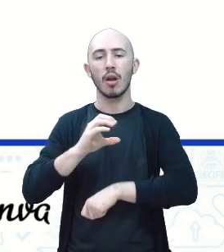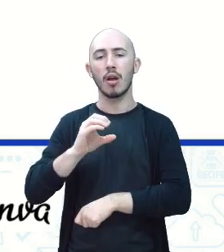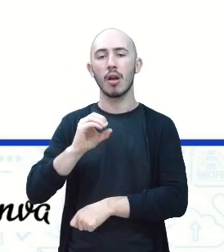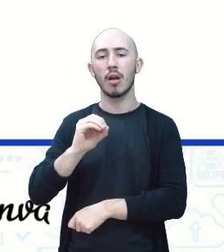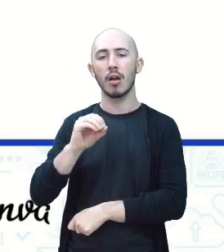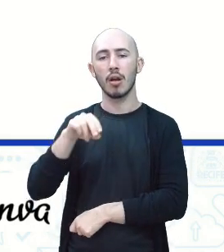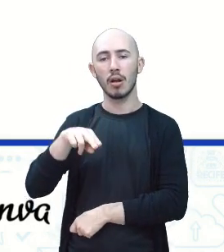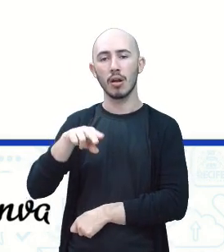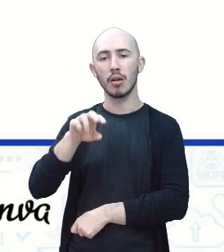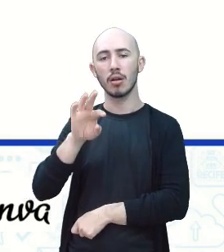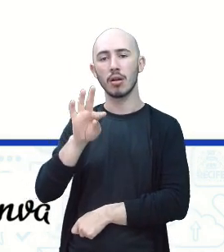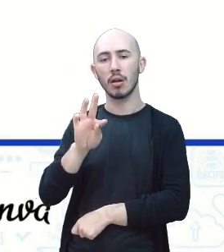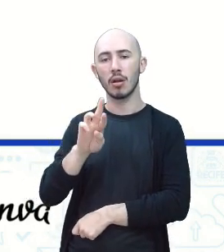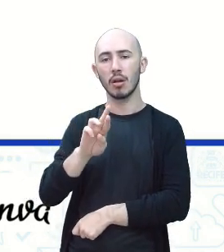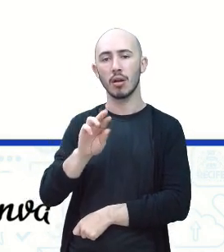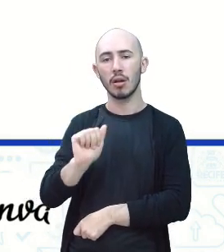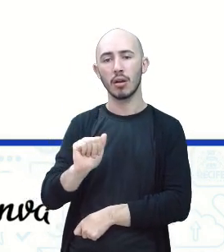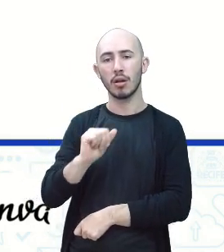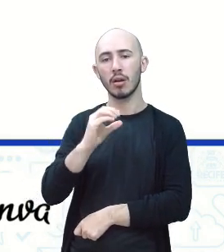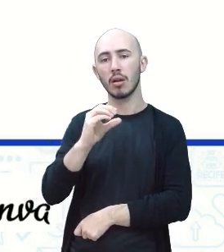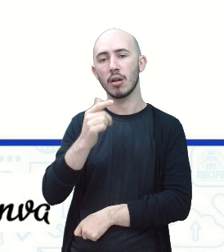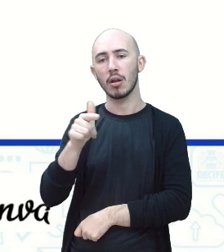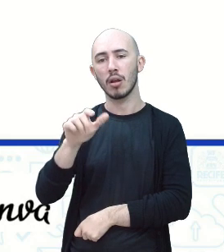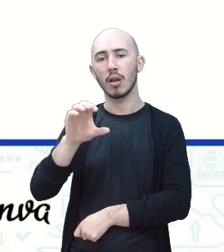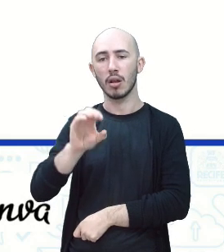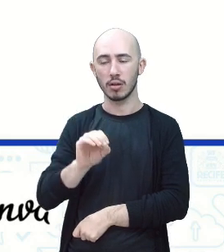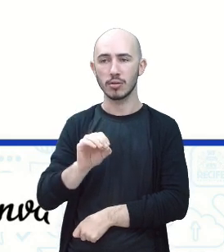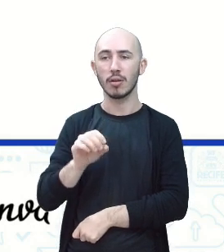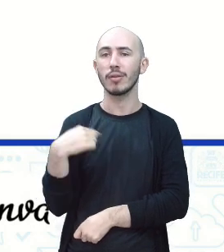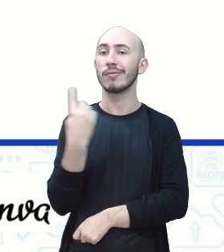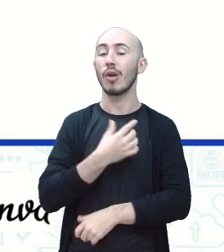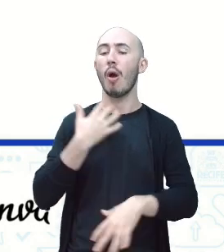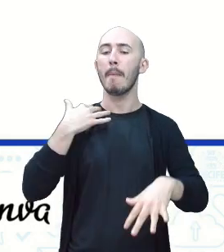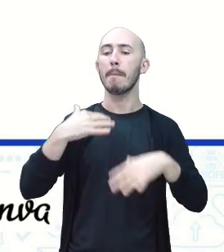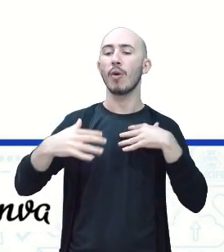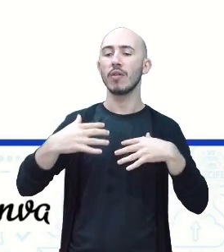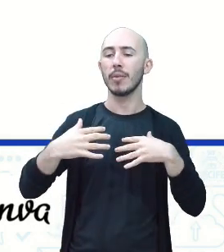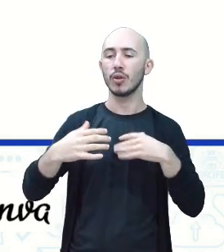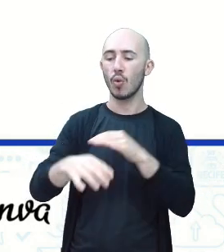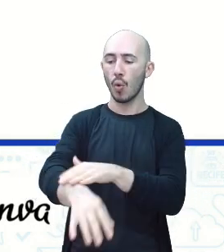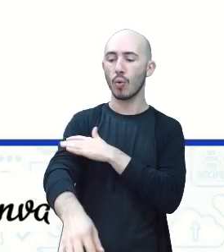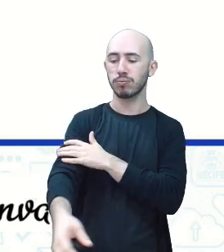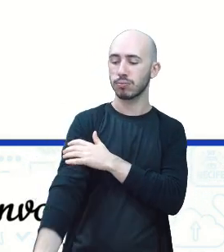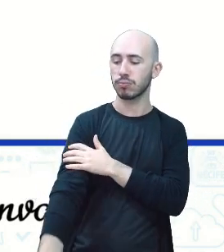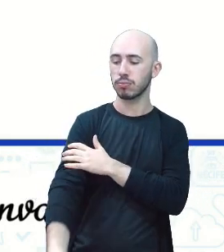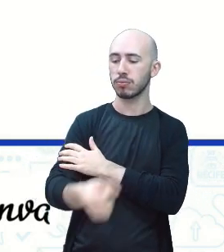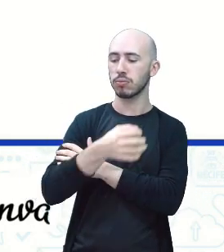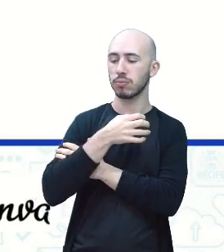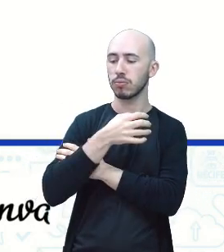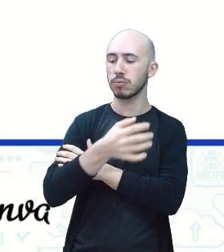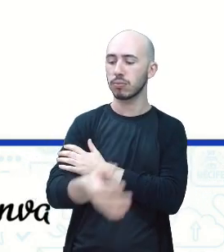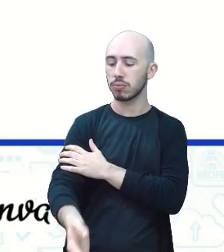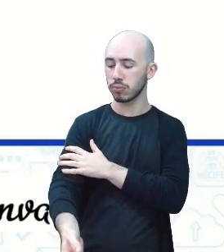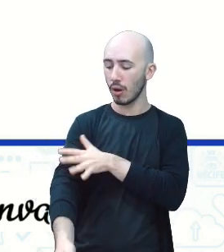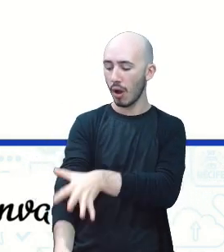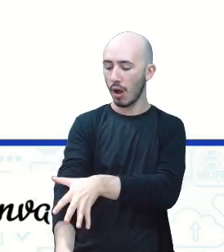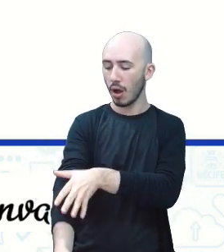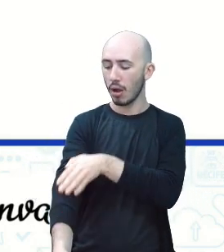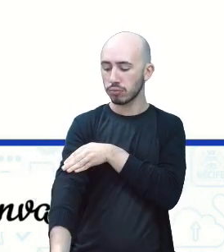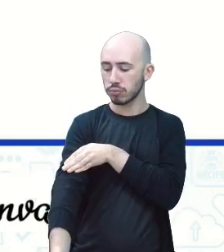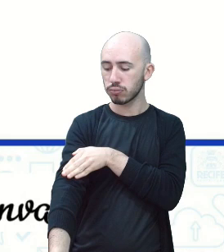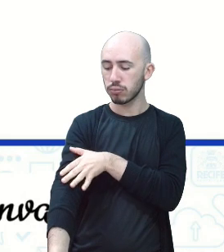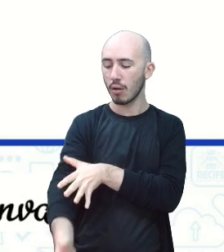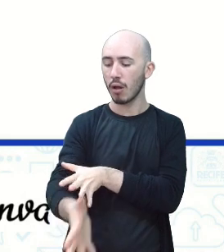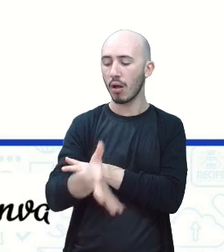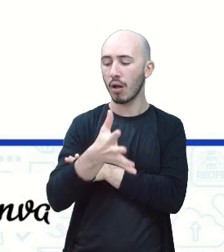Nós temos esse poder de fazer esse movimento, de baixar, de realizar todos os movimentos que podemos, que facilita o